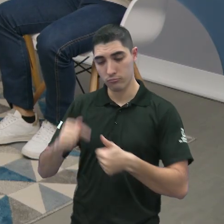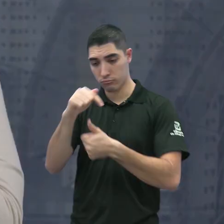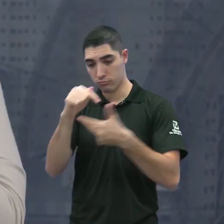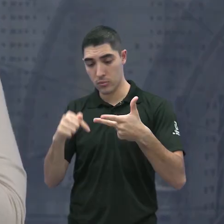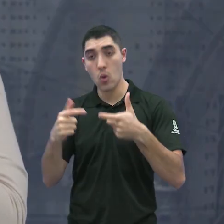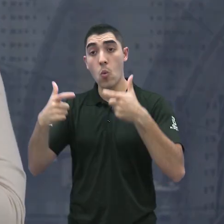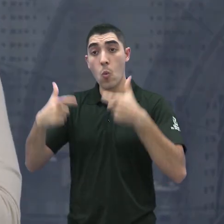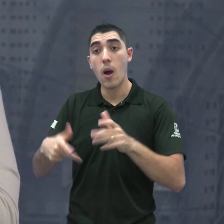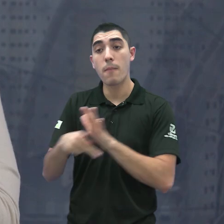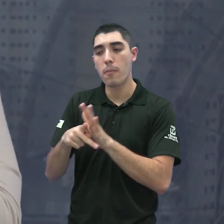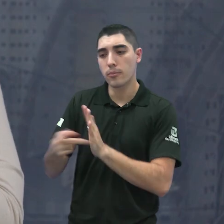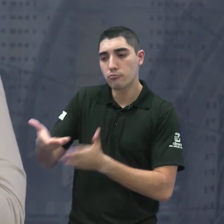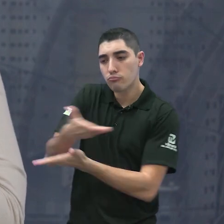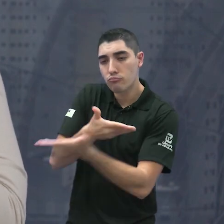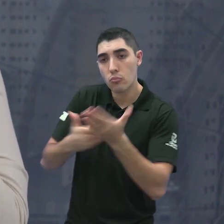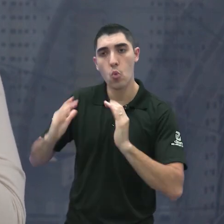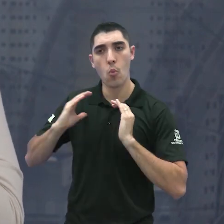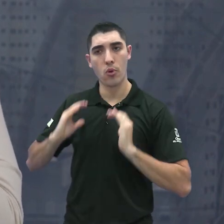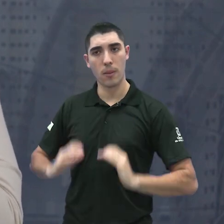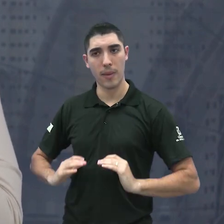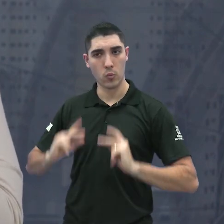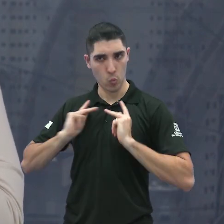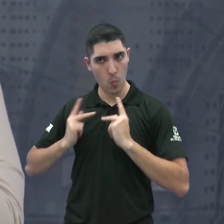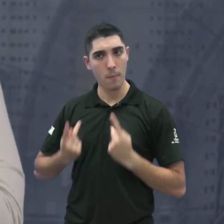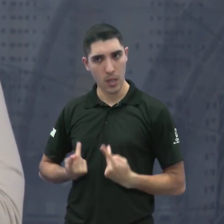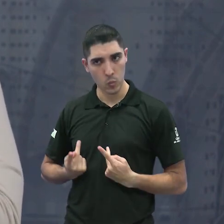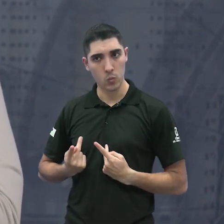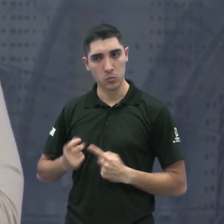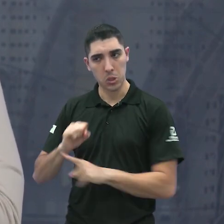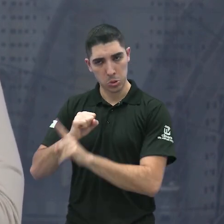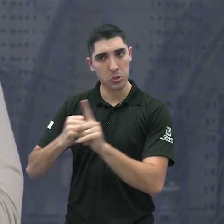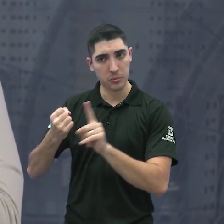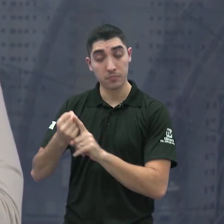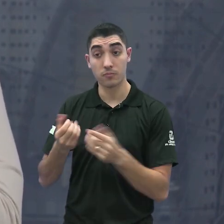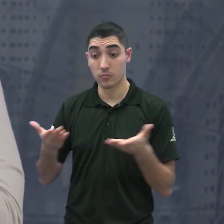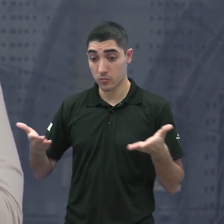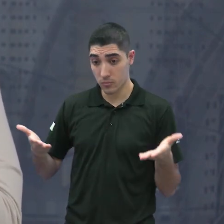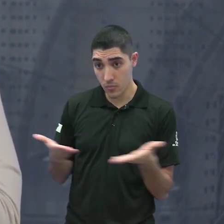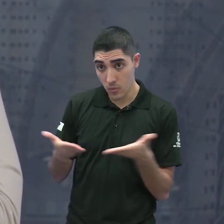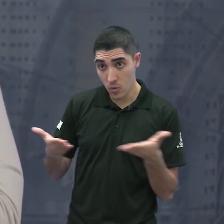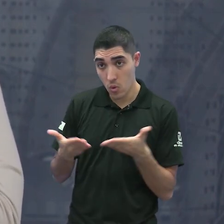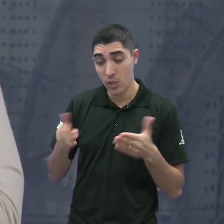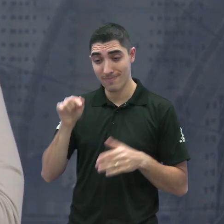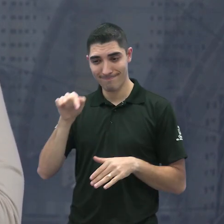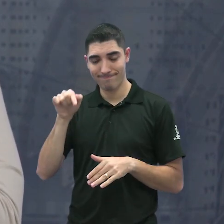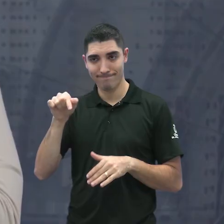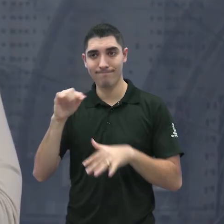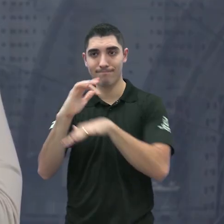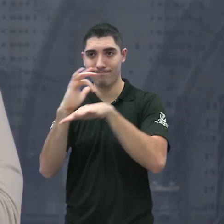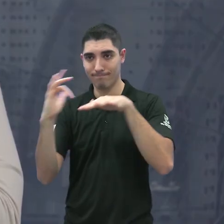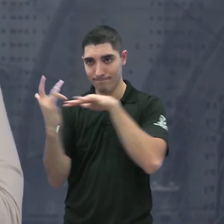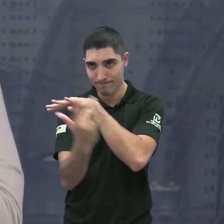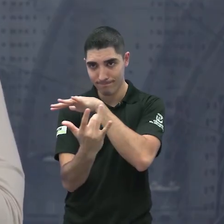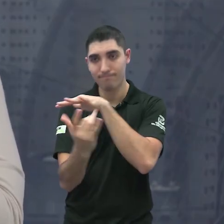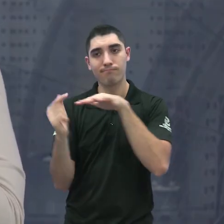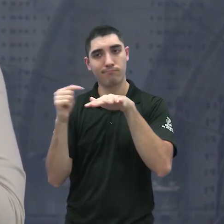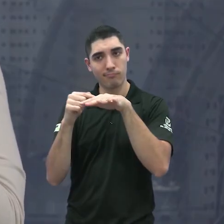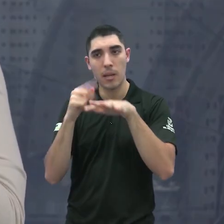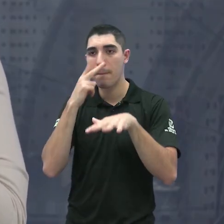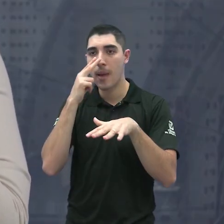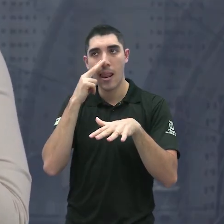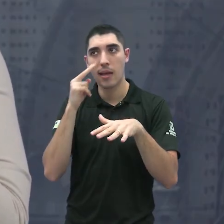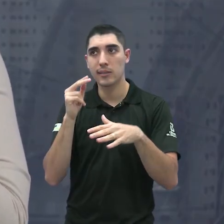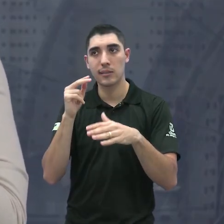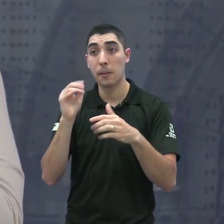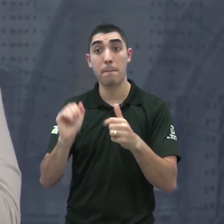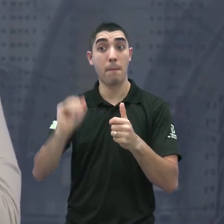né, que perpetuam, né, o comportamento do indivíduo. E hoje, né, nos dias atuais, as redes sociais